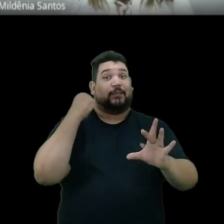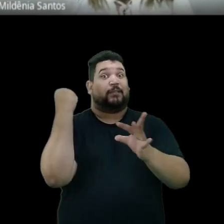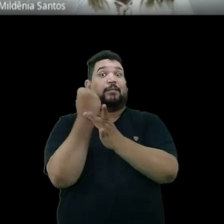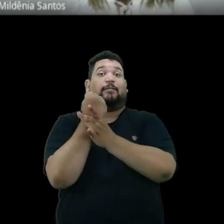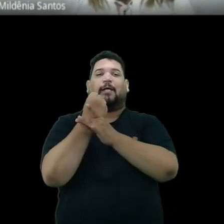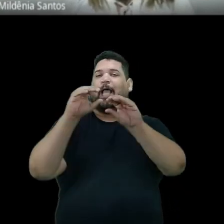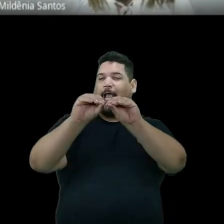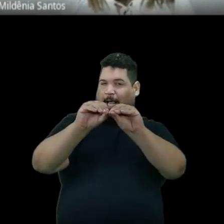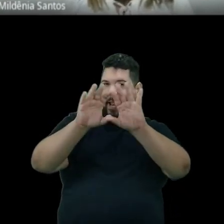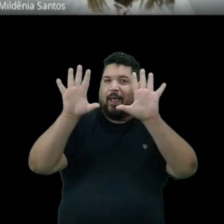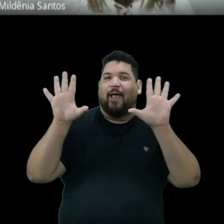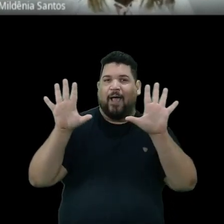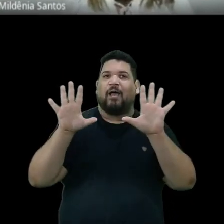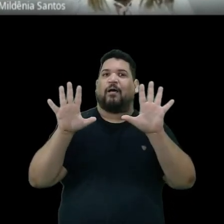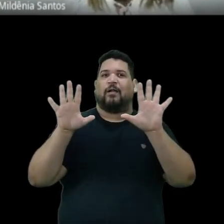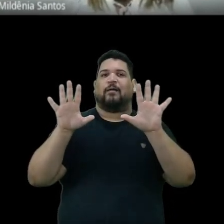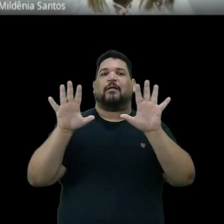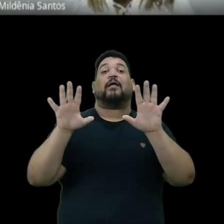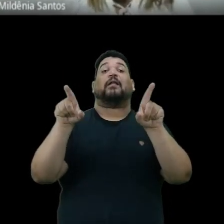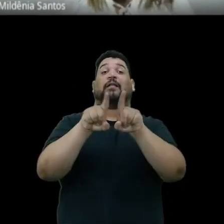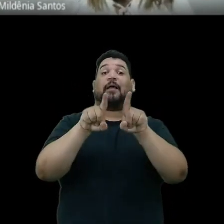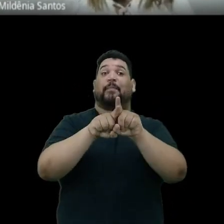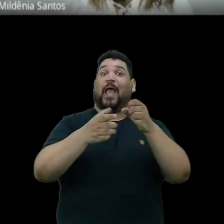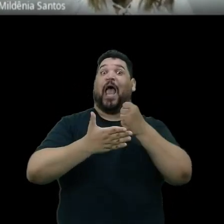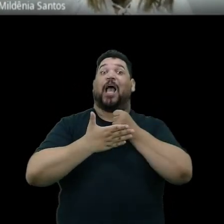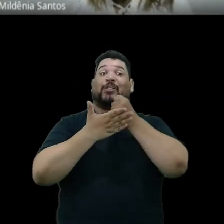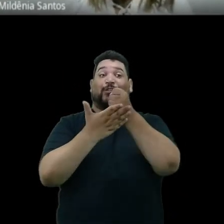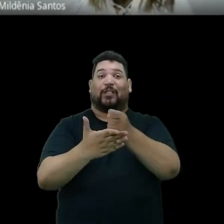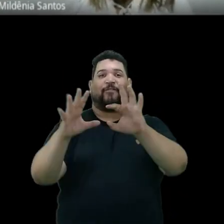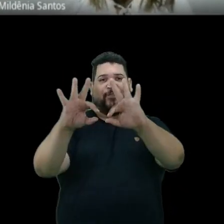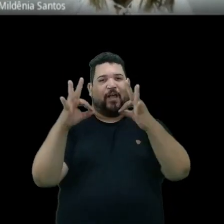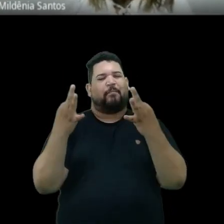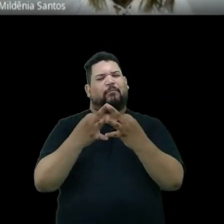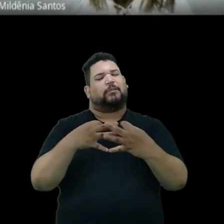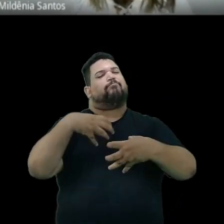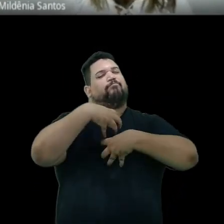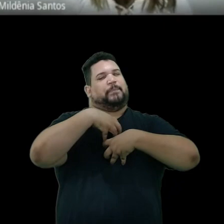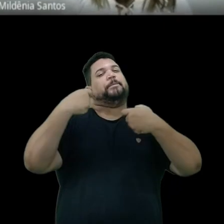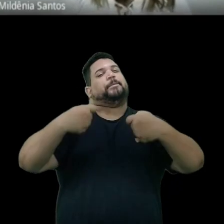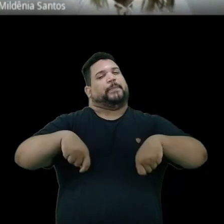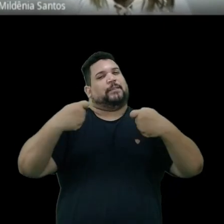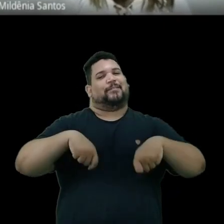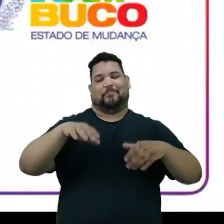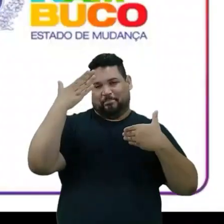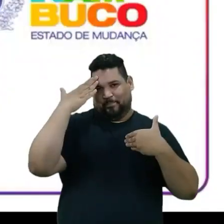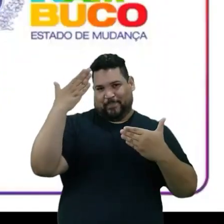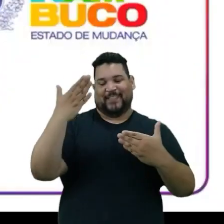clara, de forma a ajudar essas famílias que precisam tanto. Obrigada.